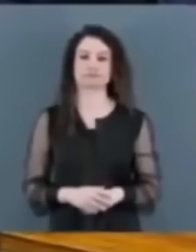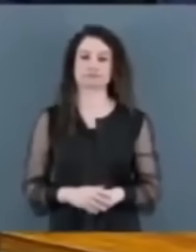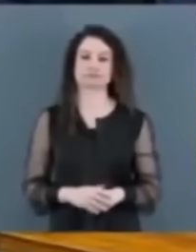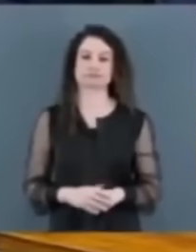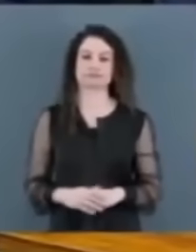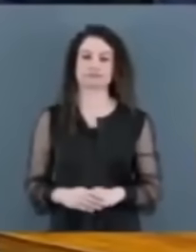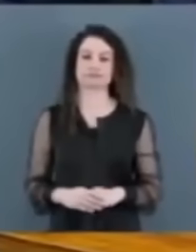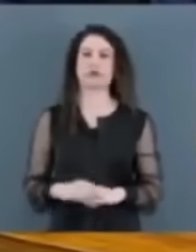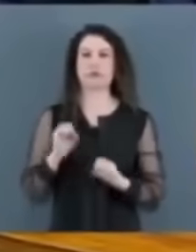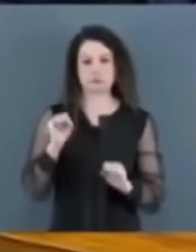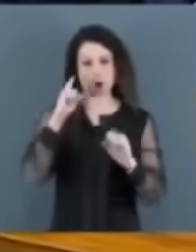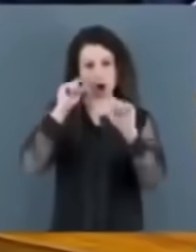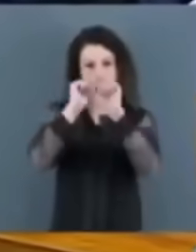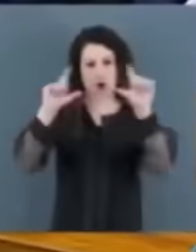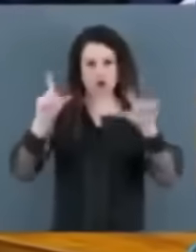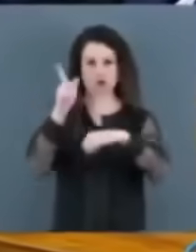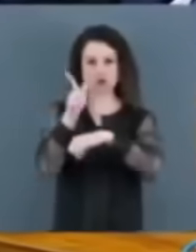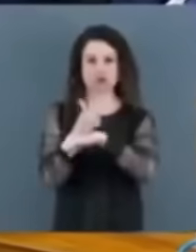Isso. Pode passar.